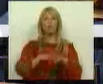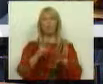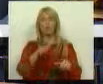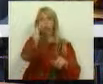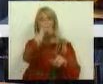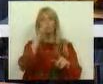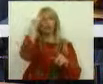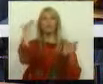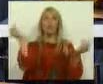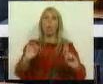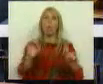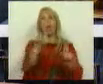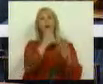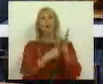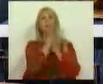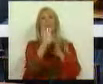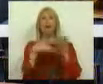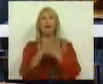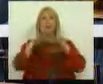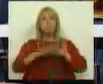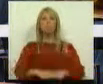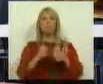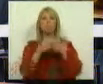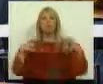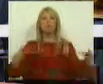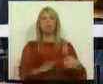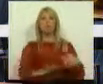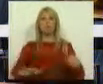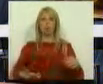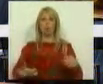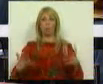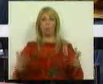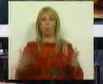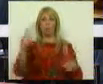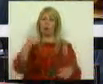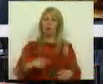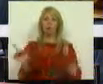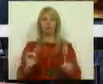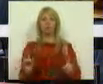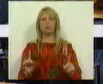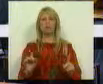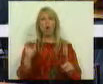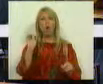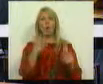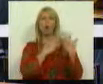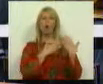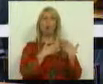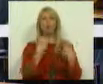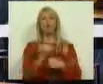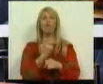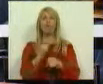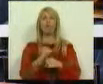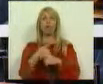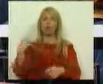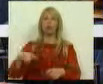tomar as medidas que permitam travar o crescimento galopante do desemprego. E não se exija, nem se responsabilize os funcionários que diariamente nos